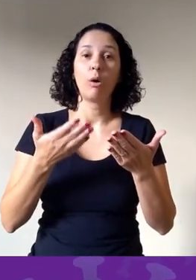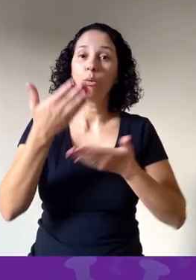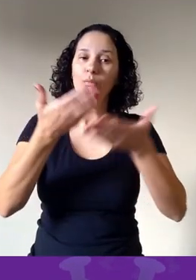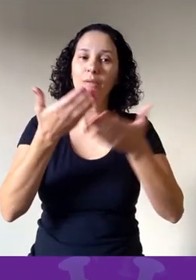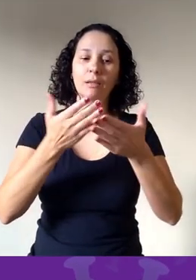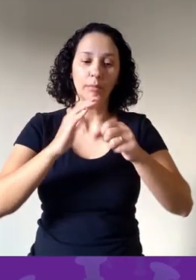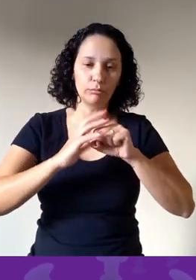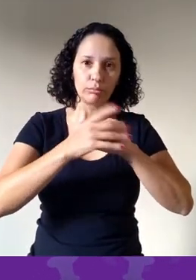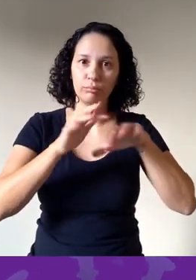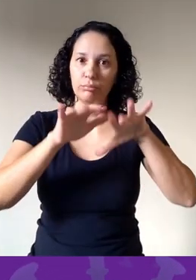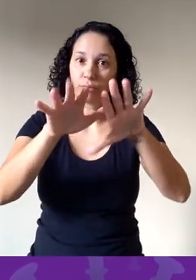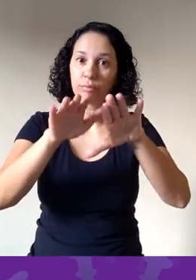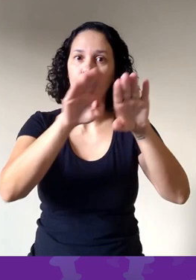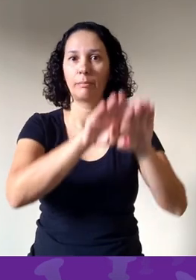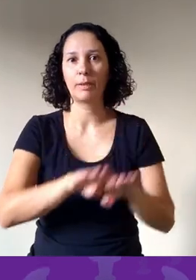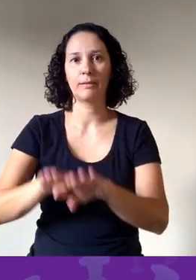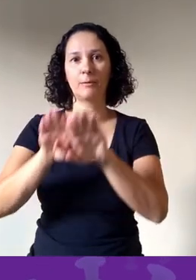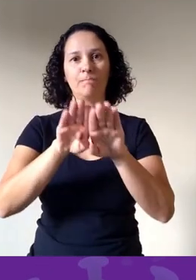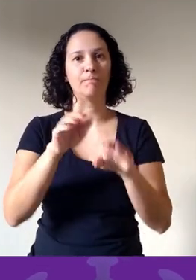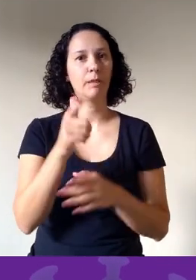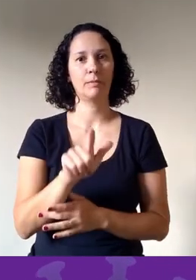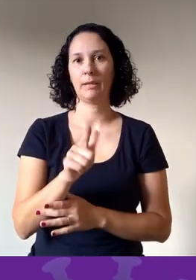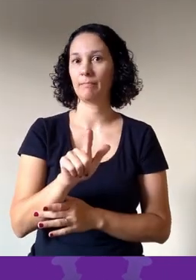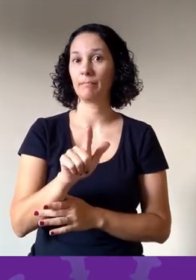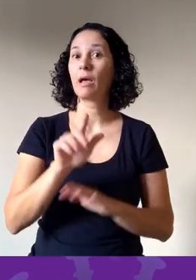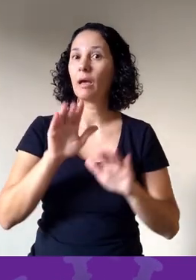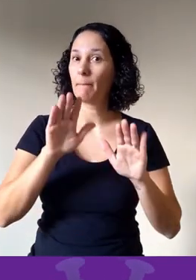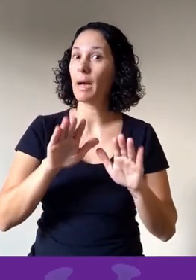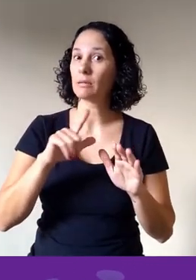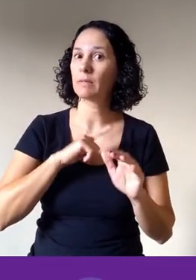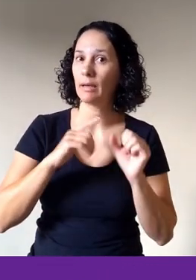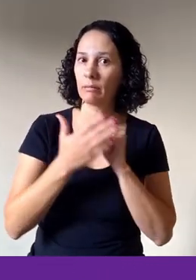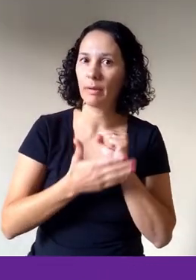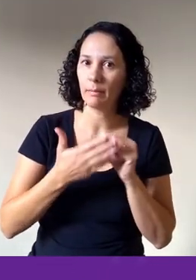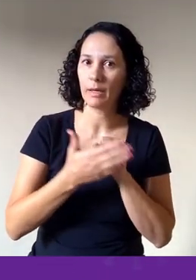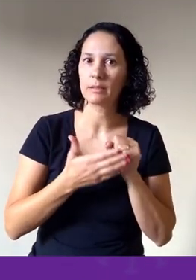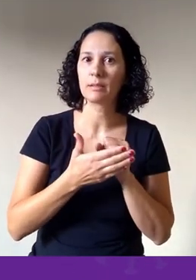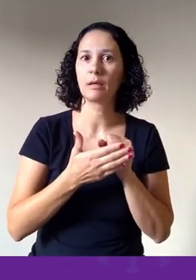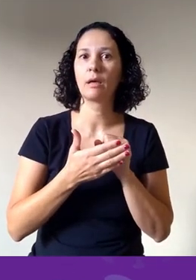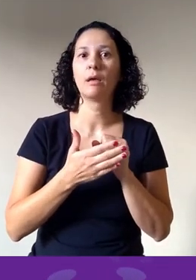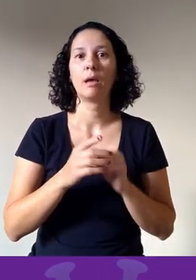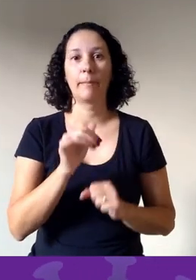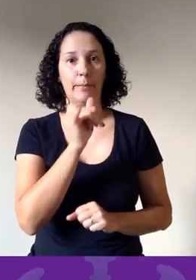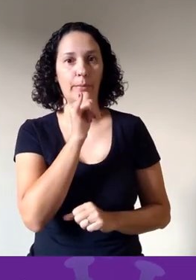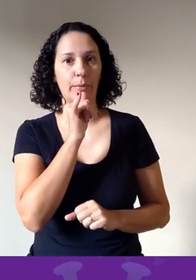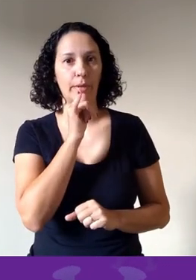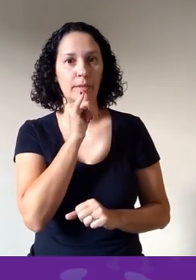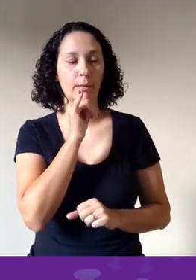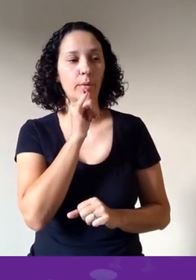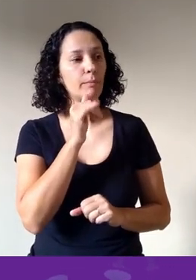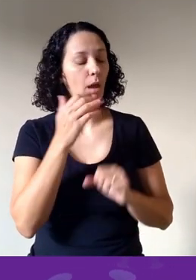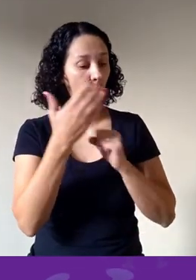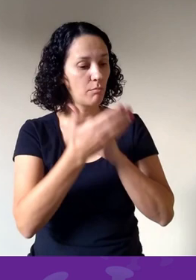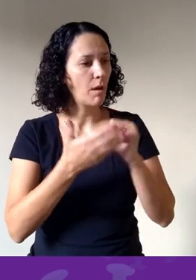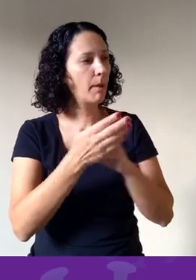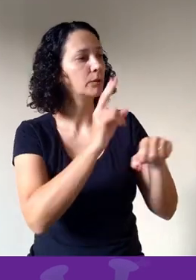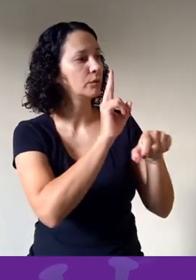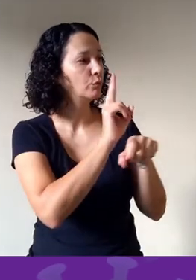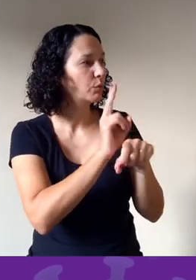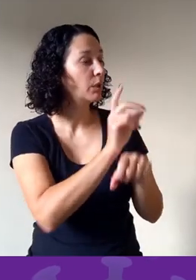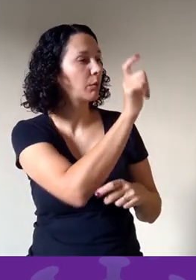convite essas linhas gerais elas são benéficas e a gente deve partir da aplicação